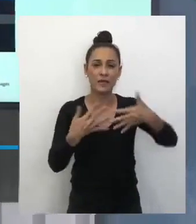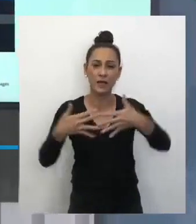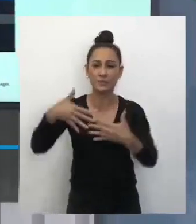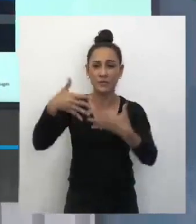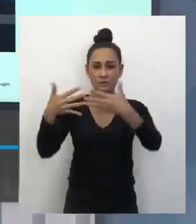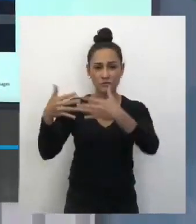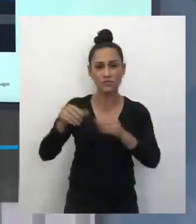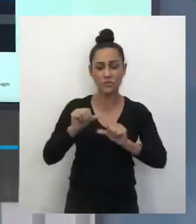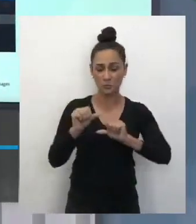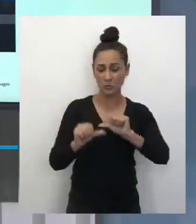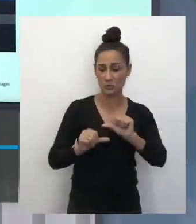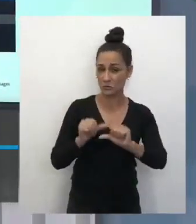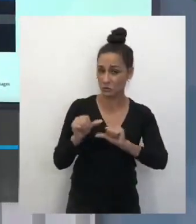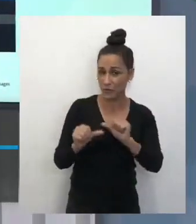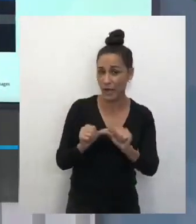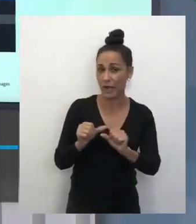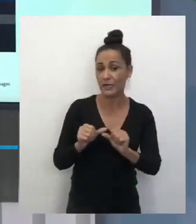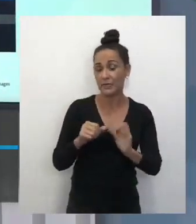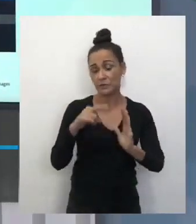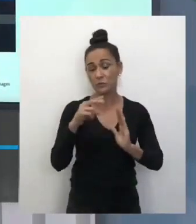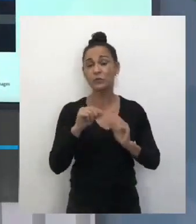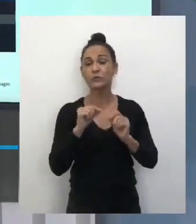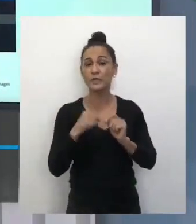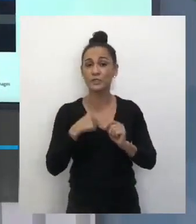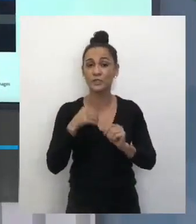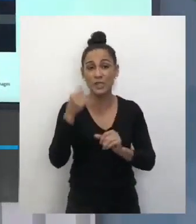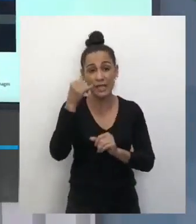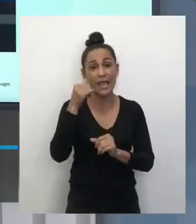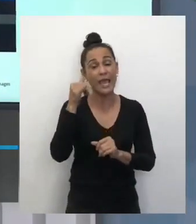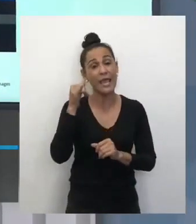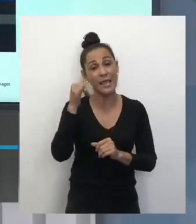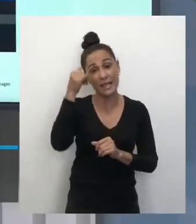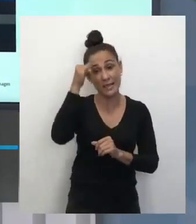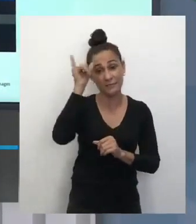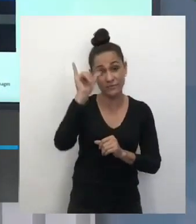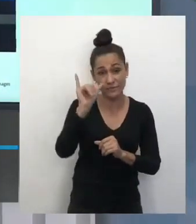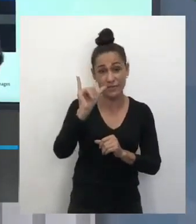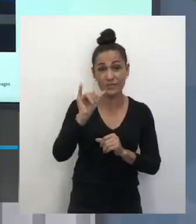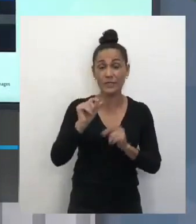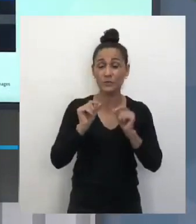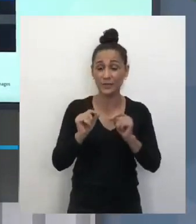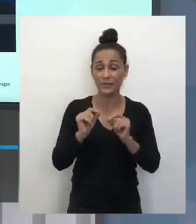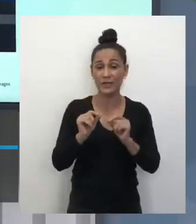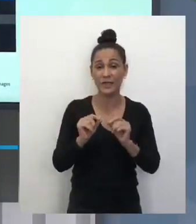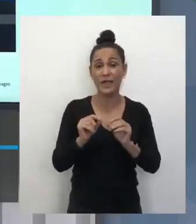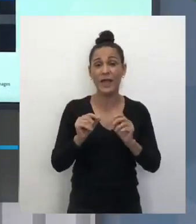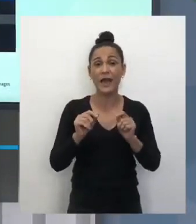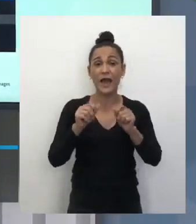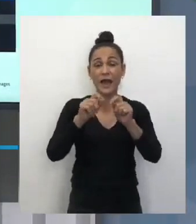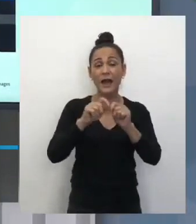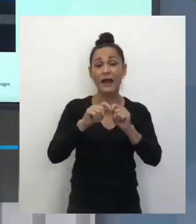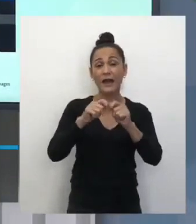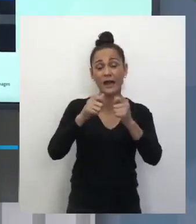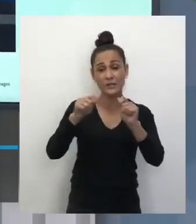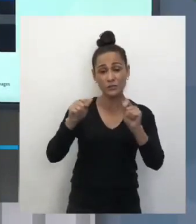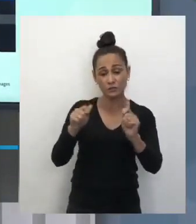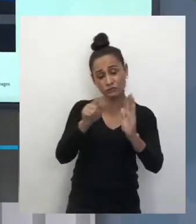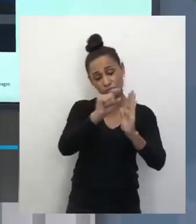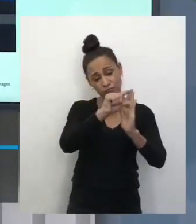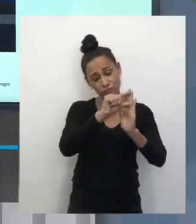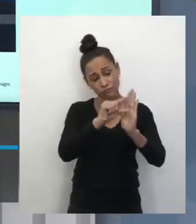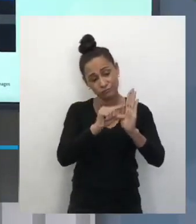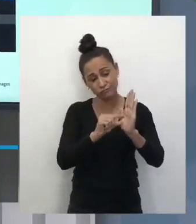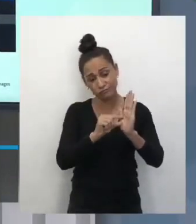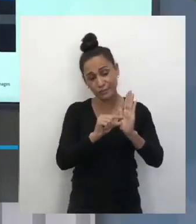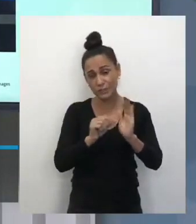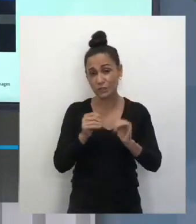gente fala de releitura, a gente evita mexer muito, né, na estrutura, né, da melodia e também na letra, tá?